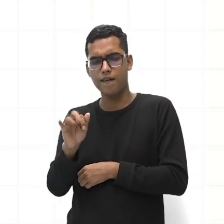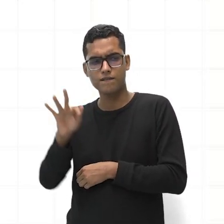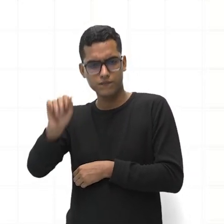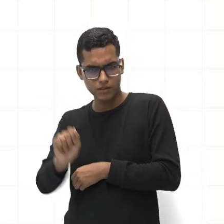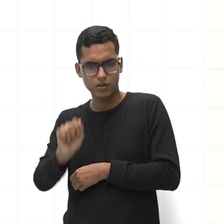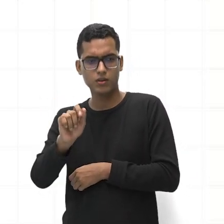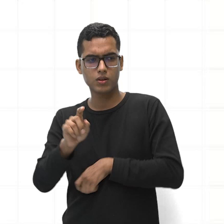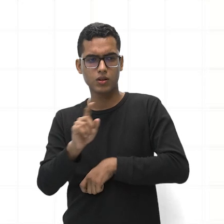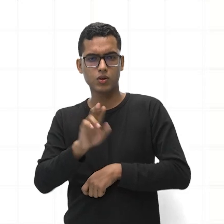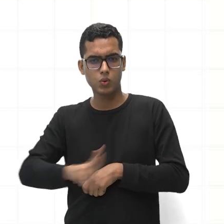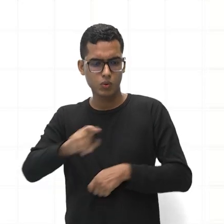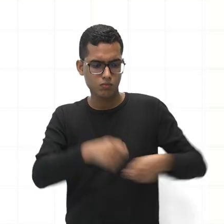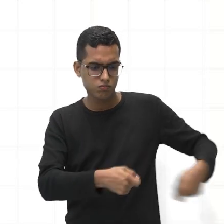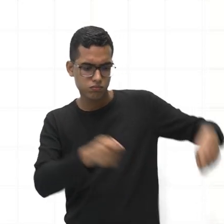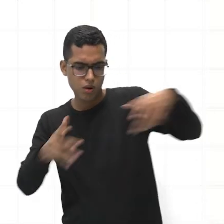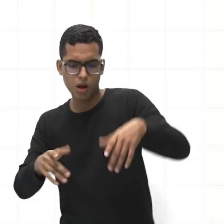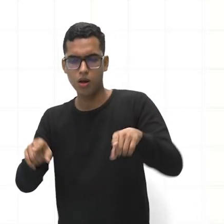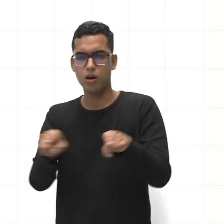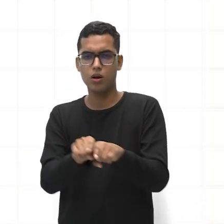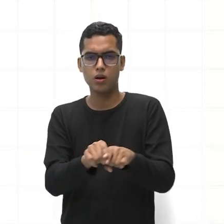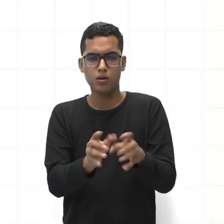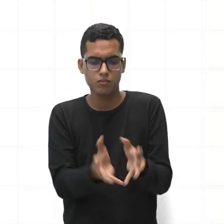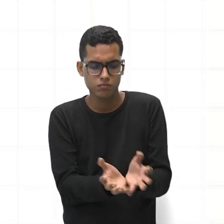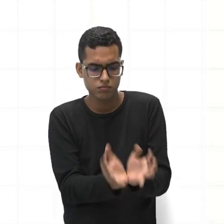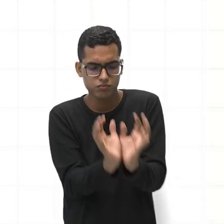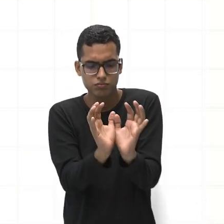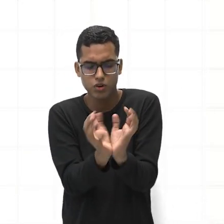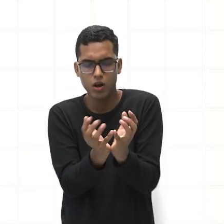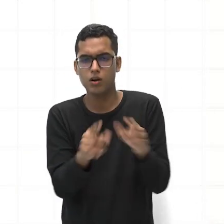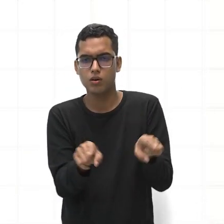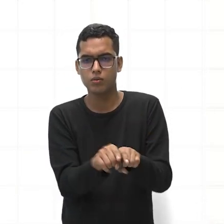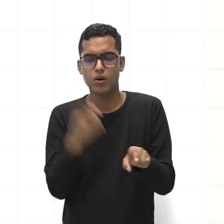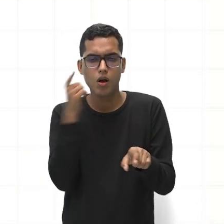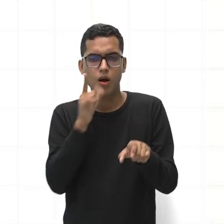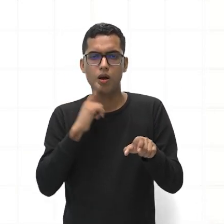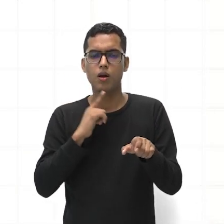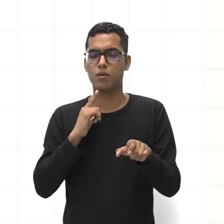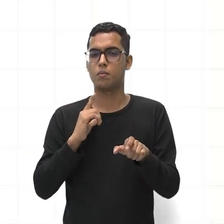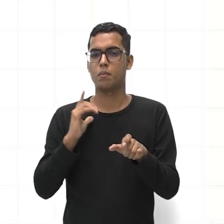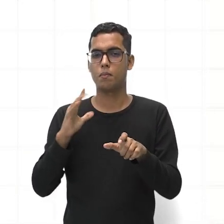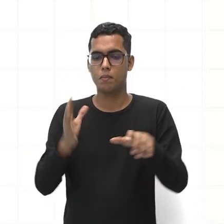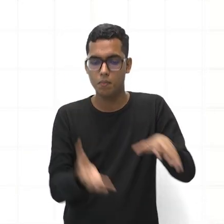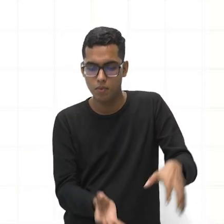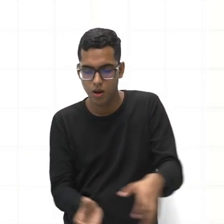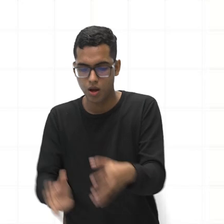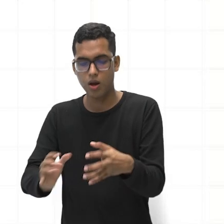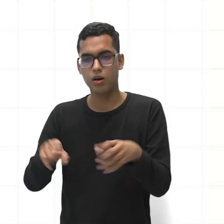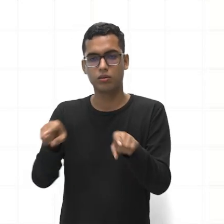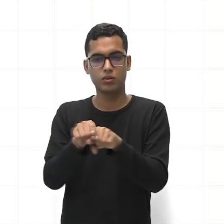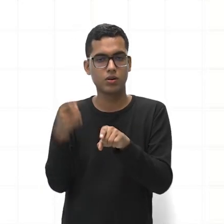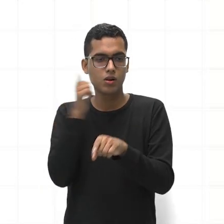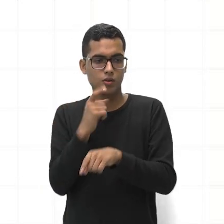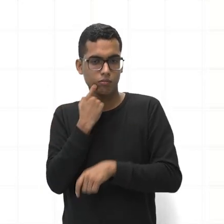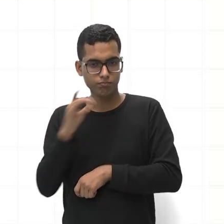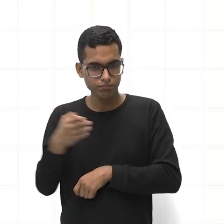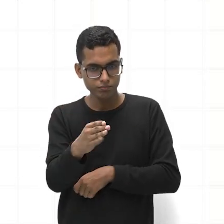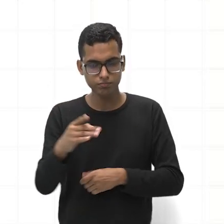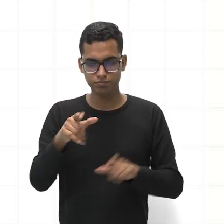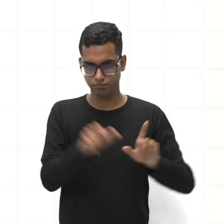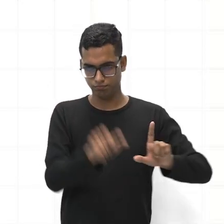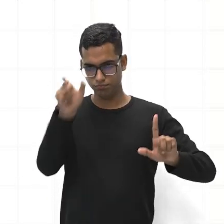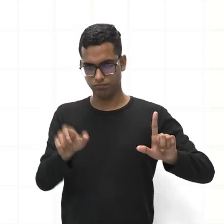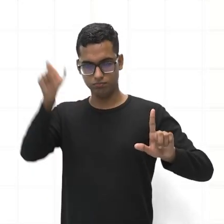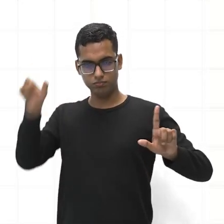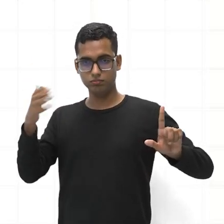pode ver aqui que pode ser feitos vários comandos, né, dentro daquele único gráfico aqui. No caso, esse nosso gráfico aqui é um gráfico de coluna.